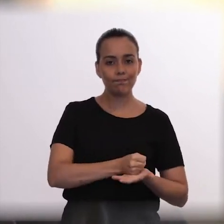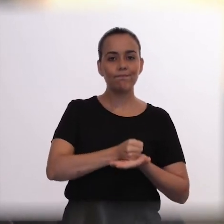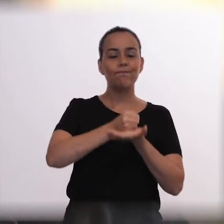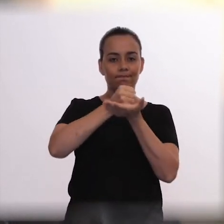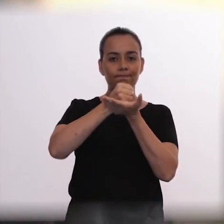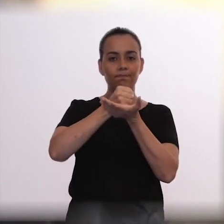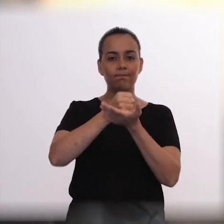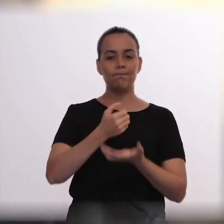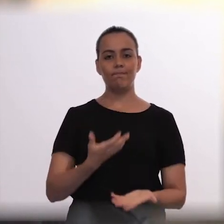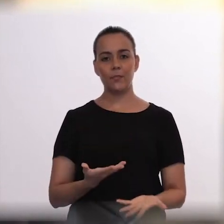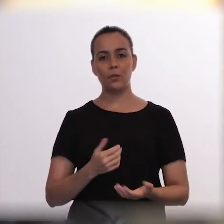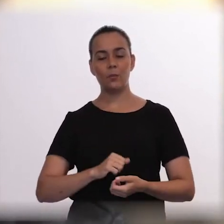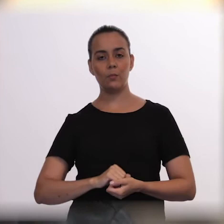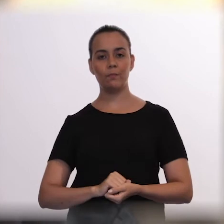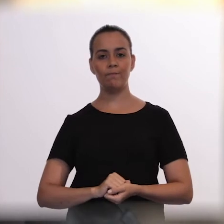porém